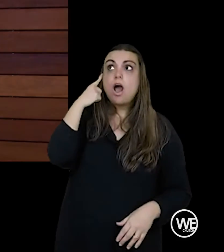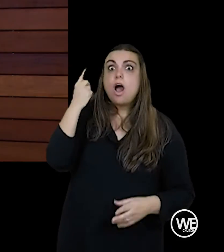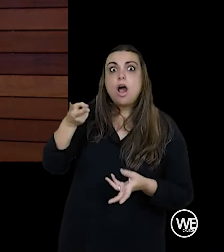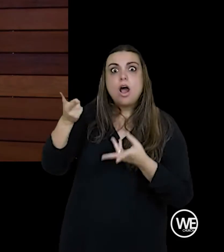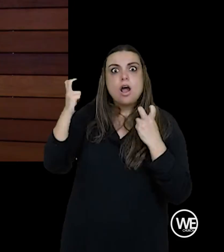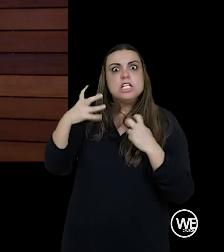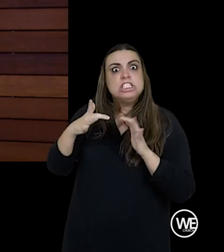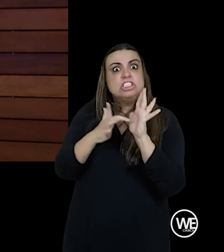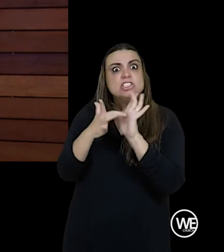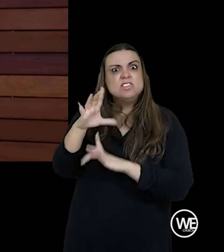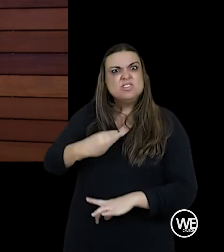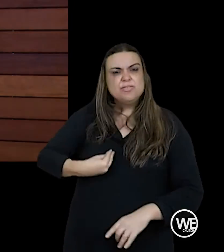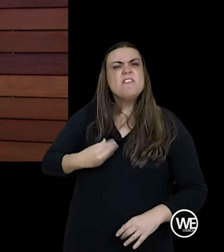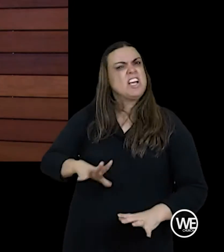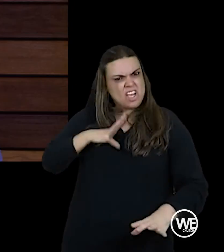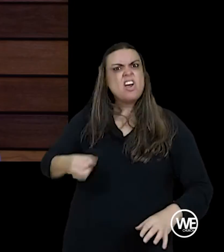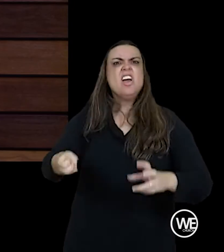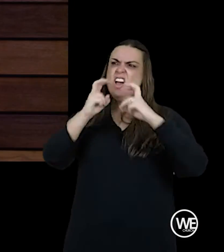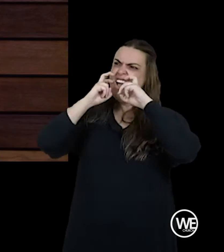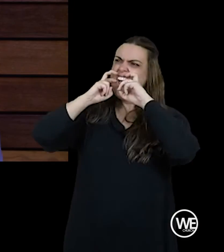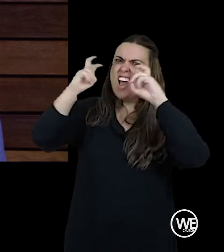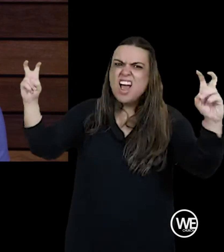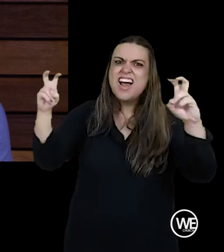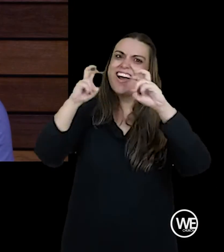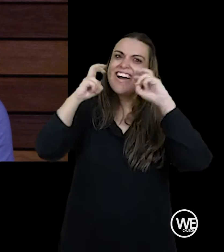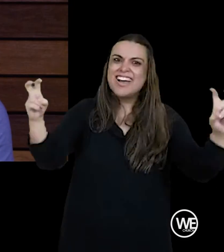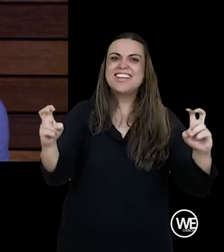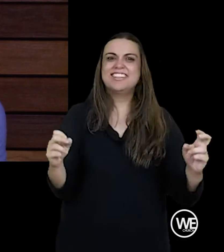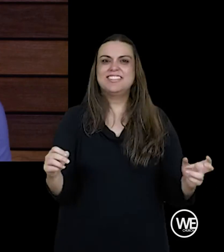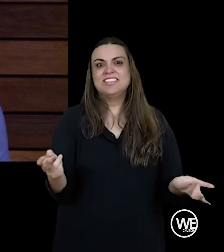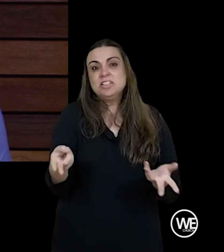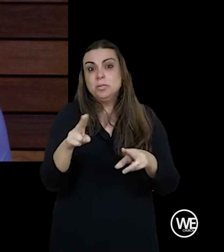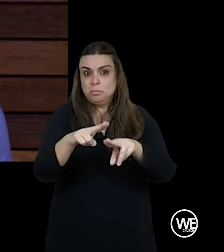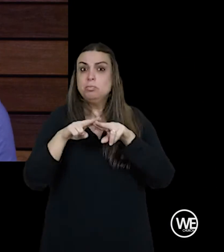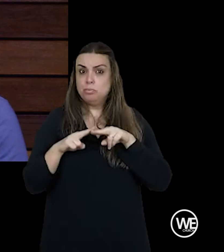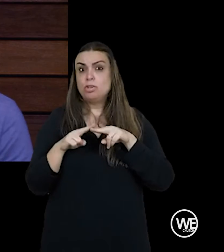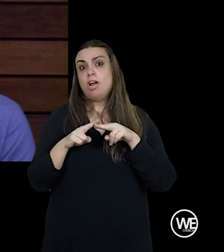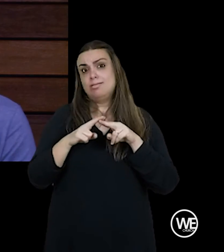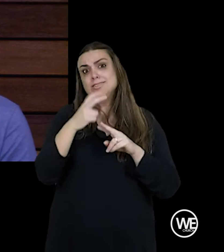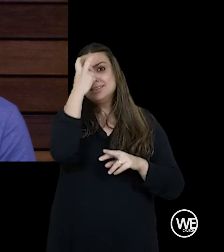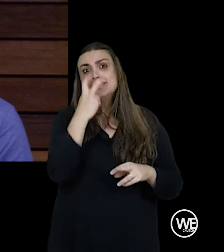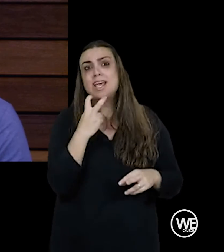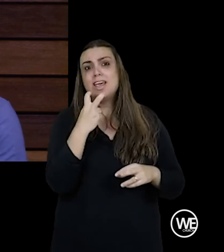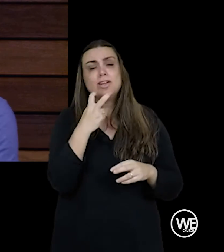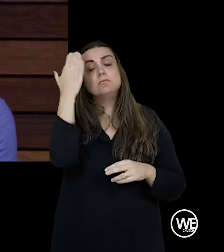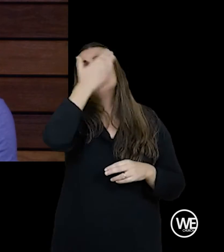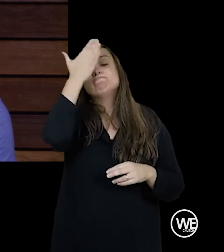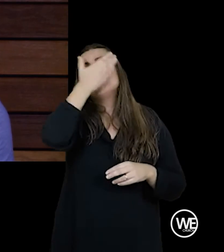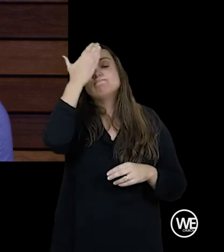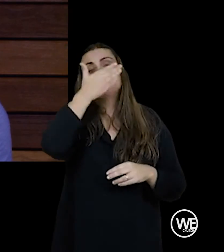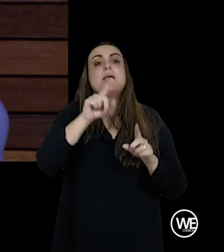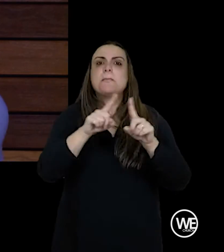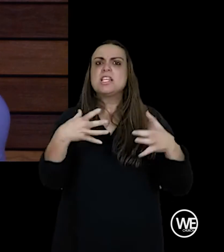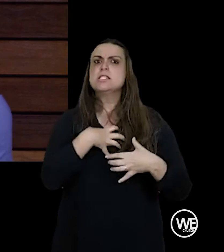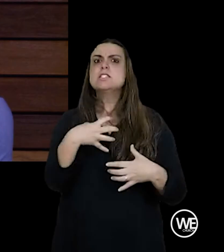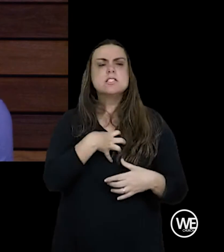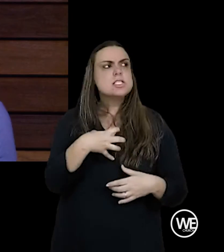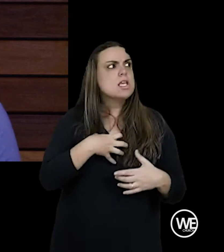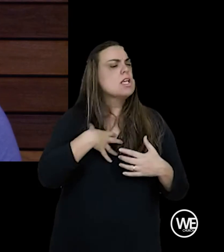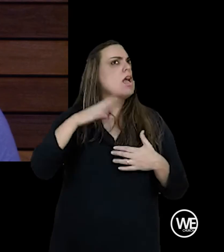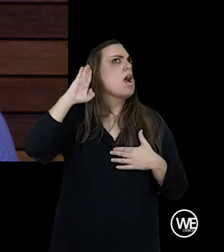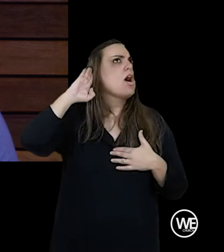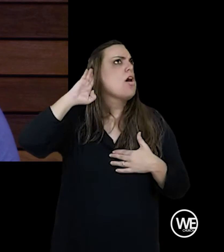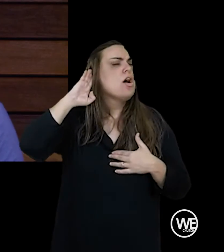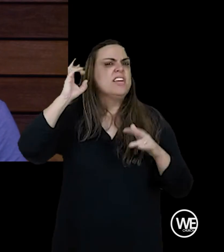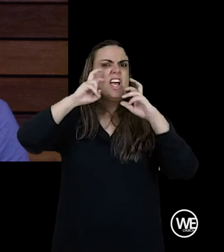perdeu a oportunidade, ele foi ousado, ele gritou. É a maior ferramenta que ele tinha, porque o que ele não podia ver, ele podia sentir, ele podia ouvir,